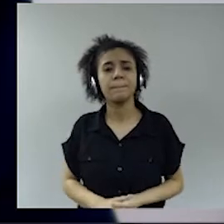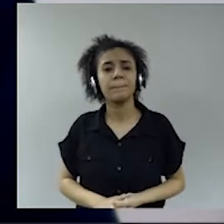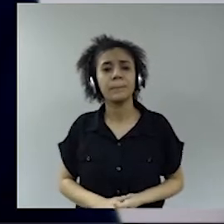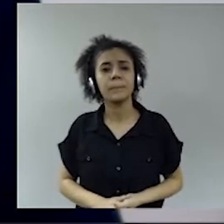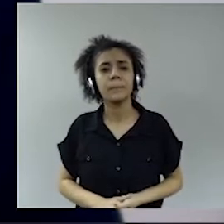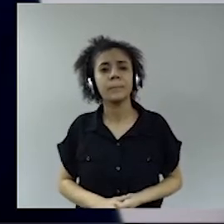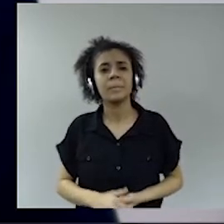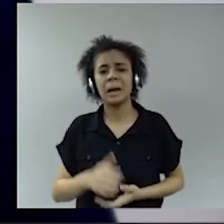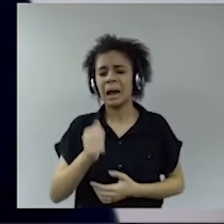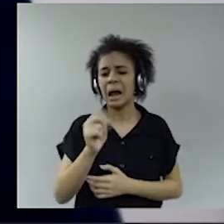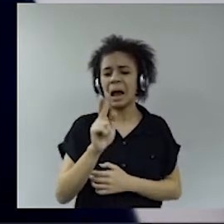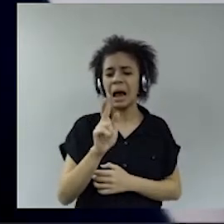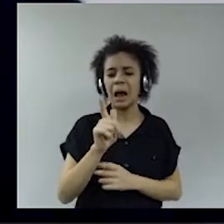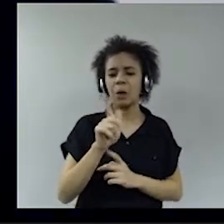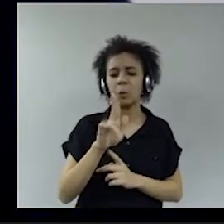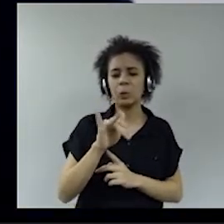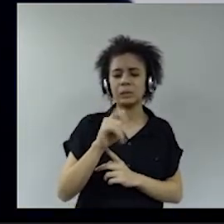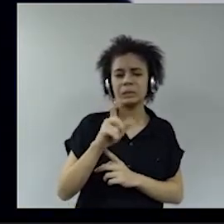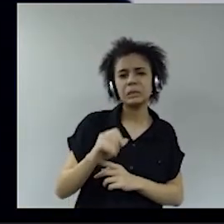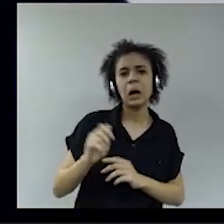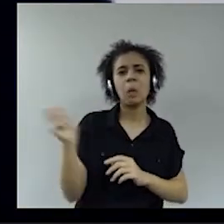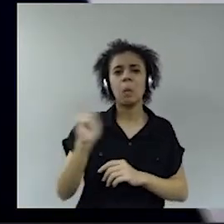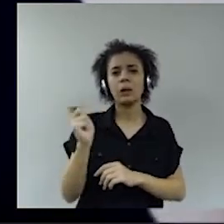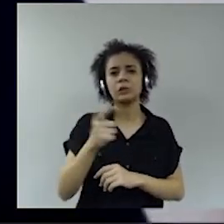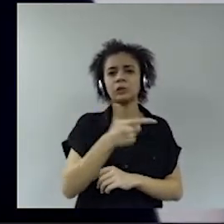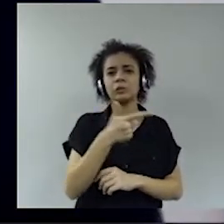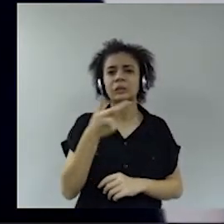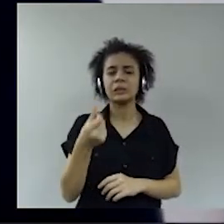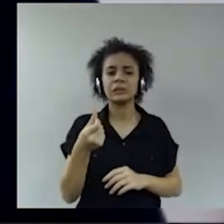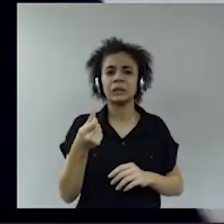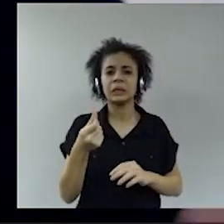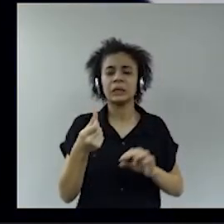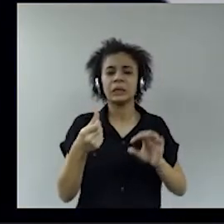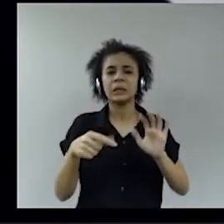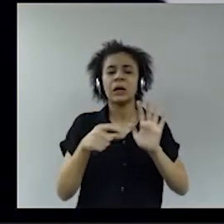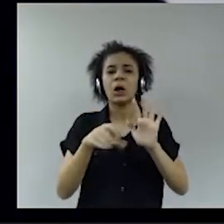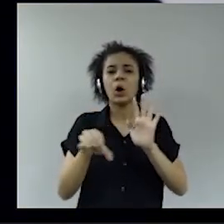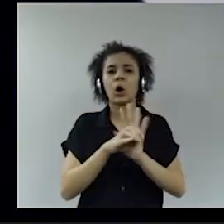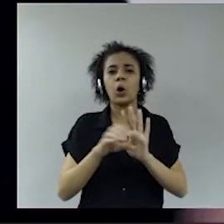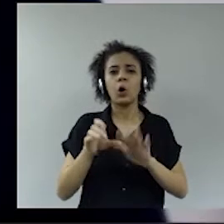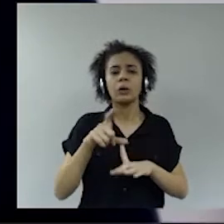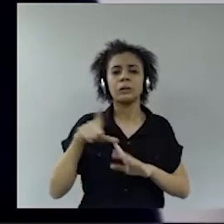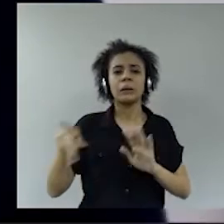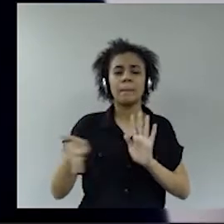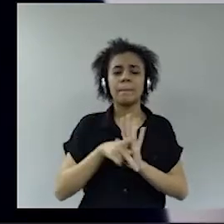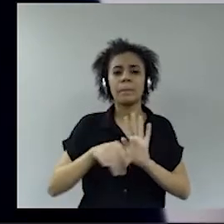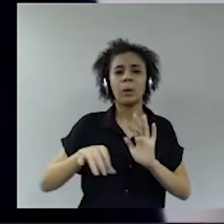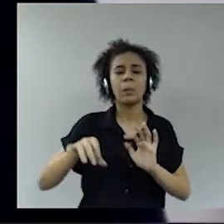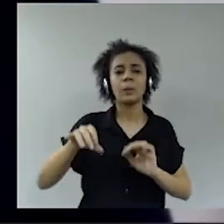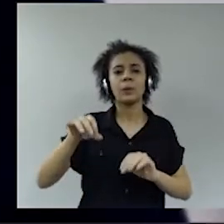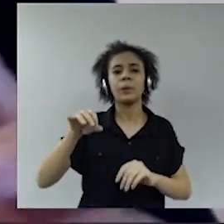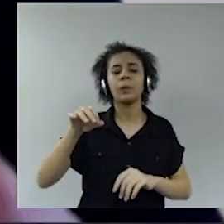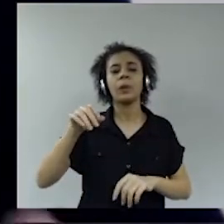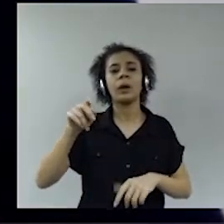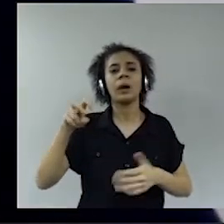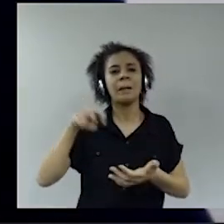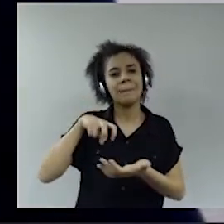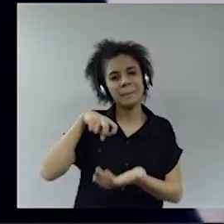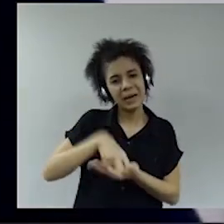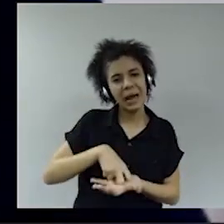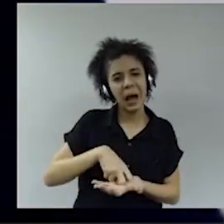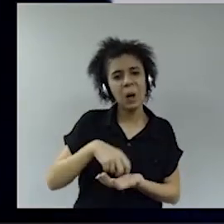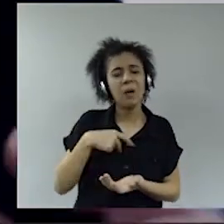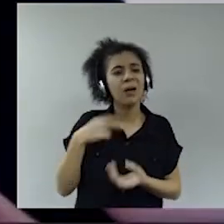A arguição do artigo 26 do Código Penal, no caput e no parágrafo único, notai